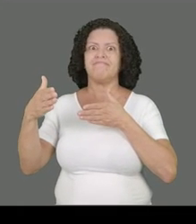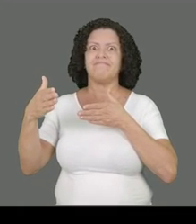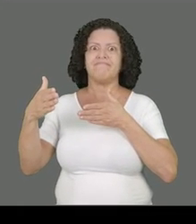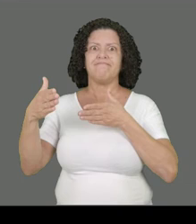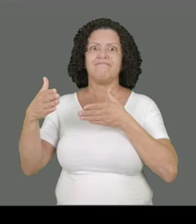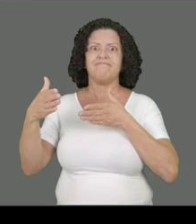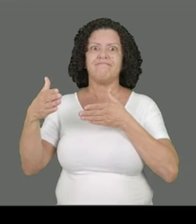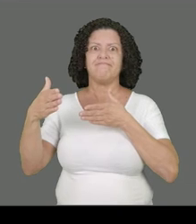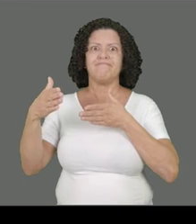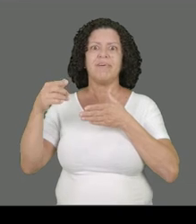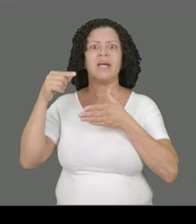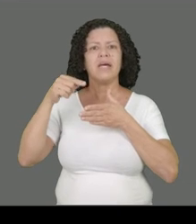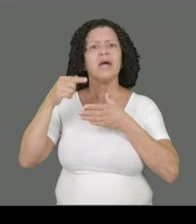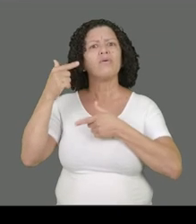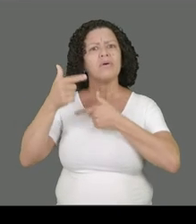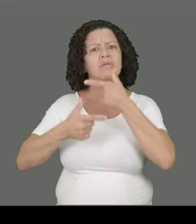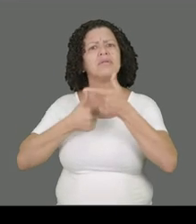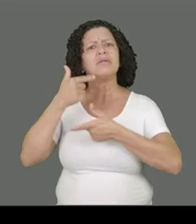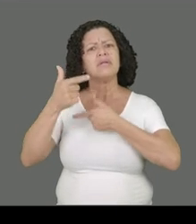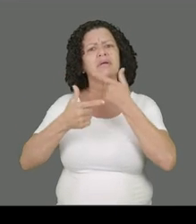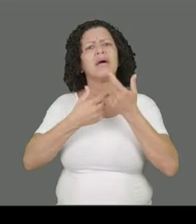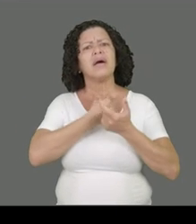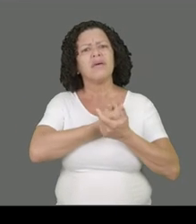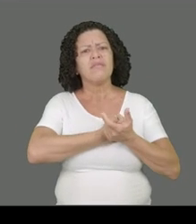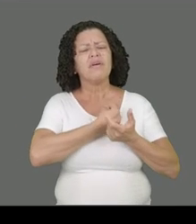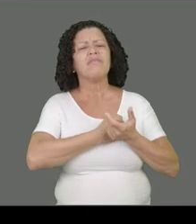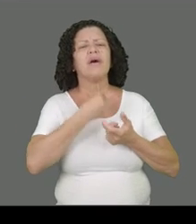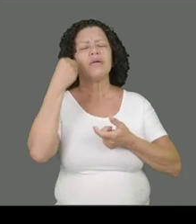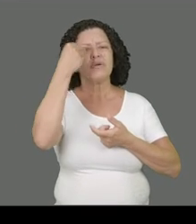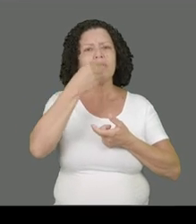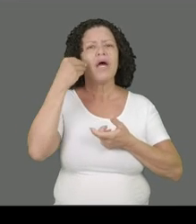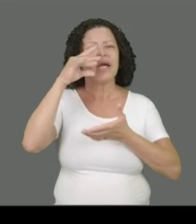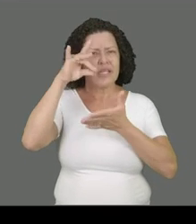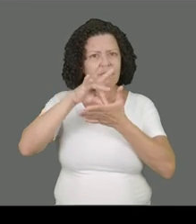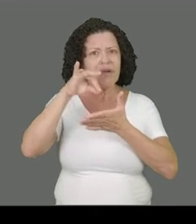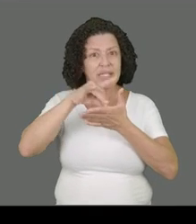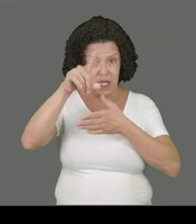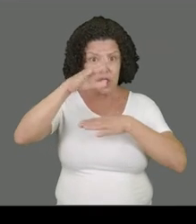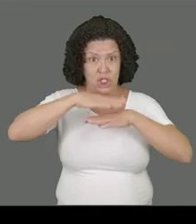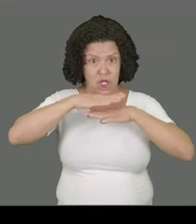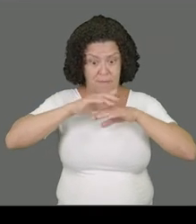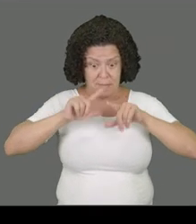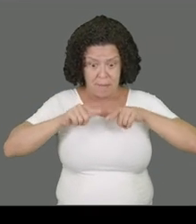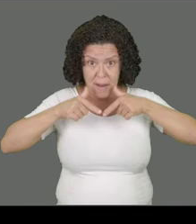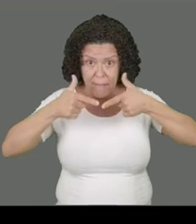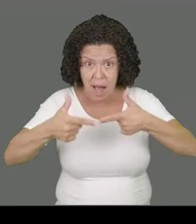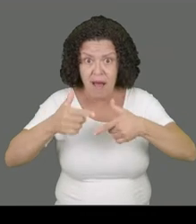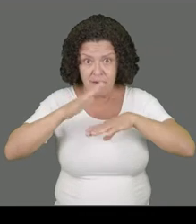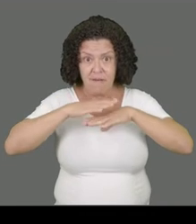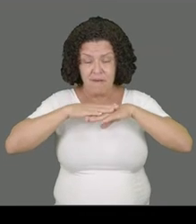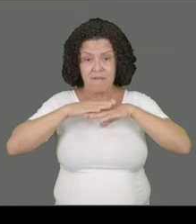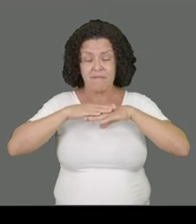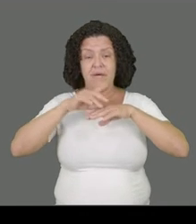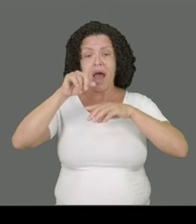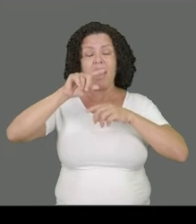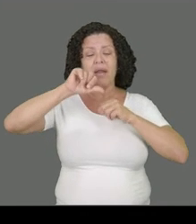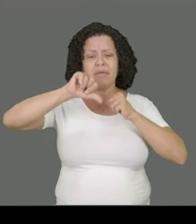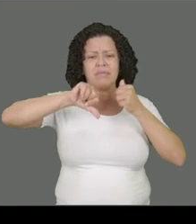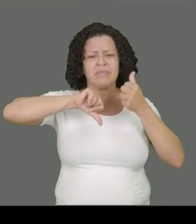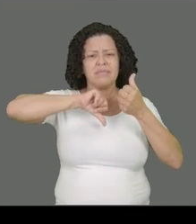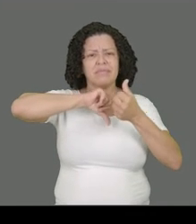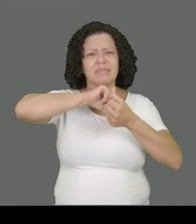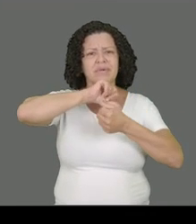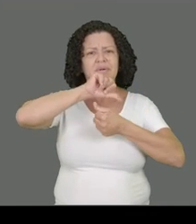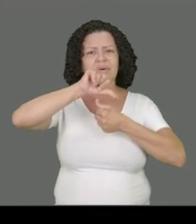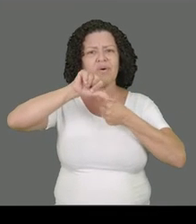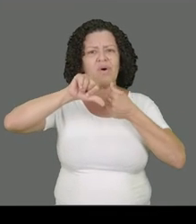passou. E ele, quando trabalhado, quando vivido, quando experimentado da melhor forma,